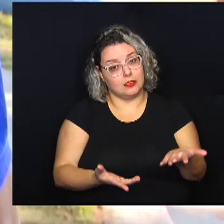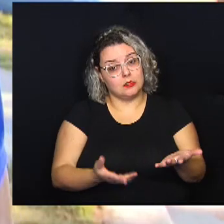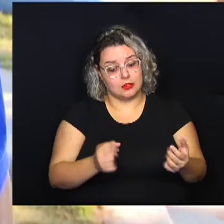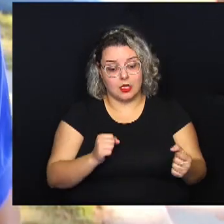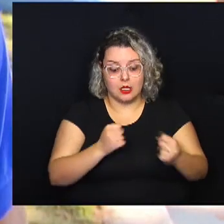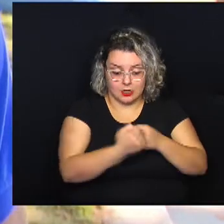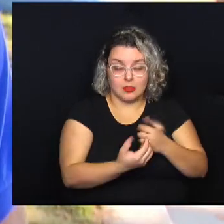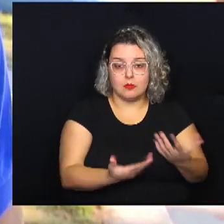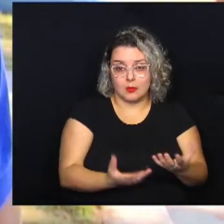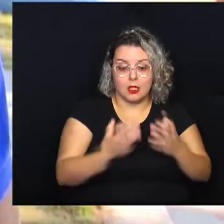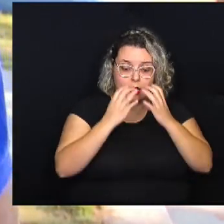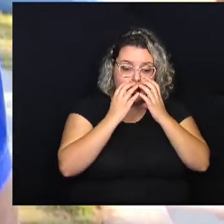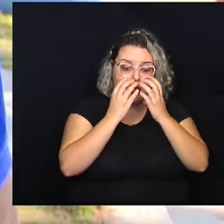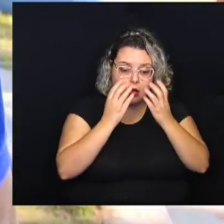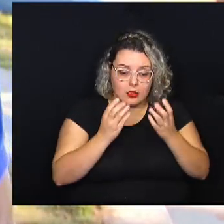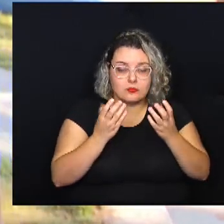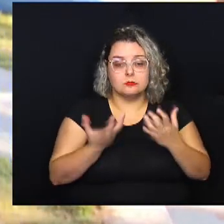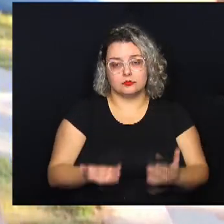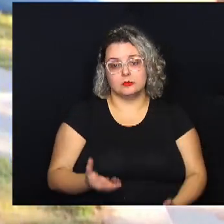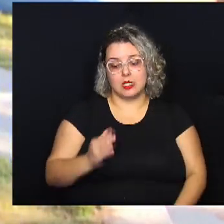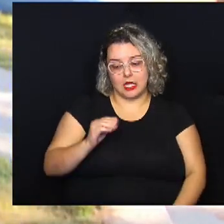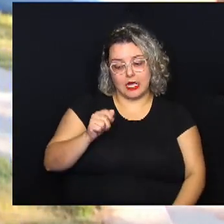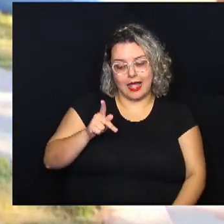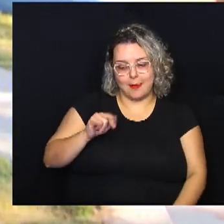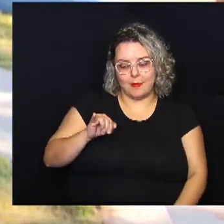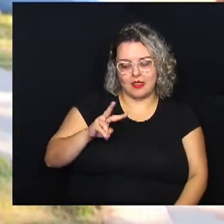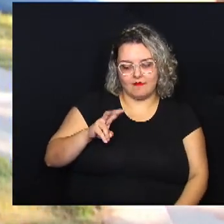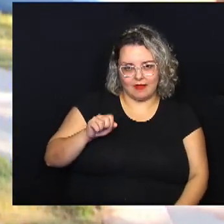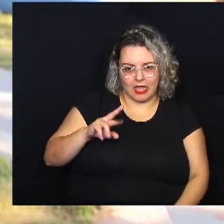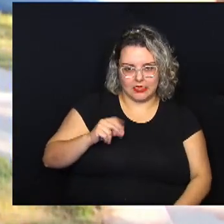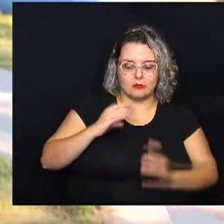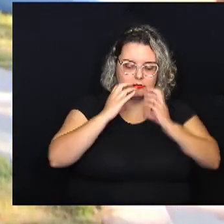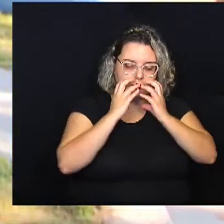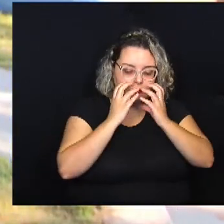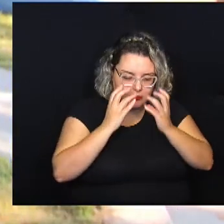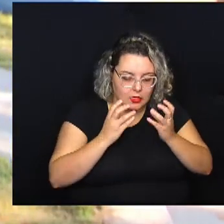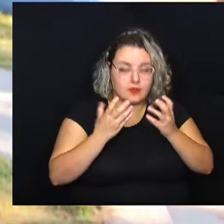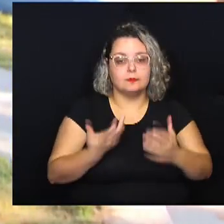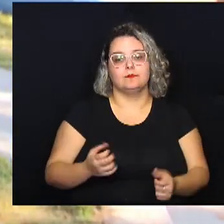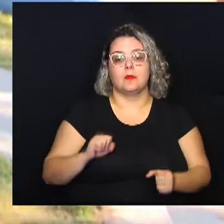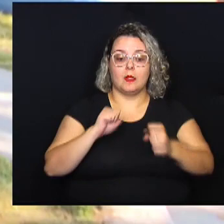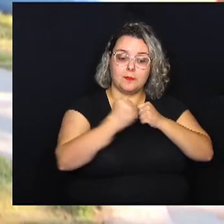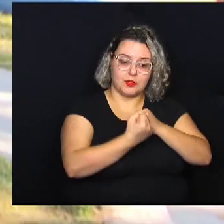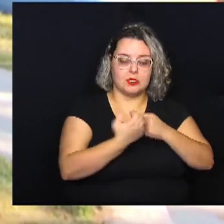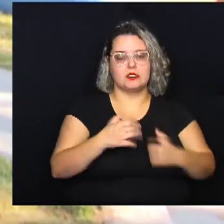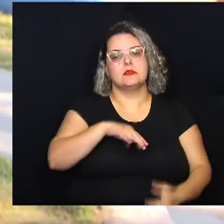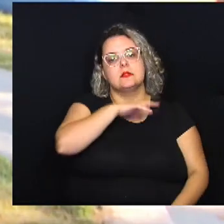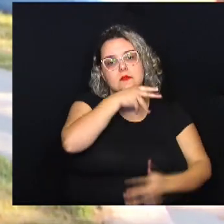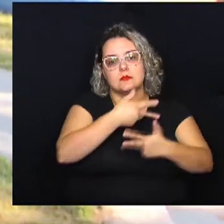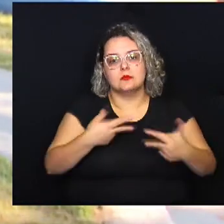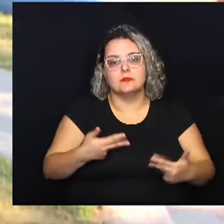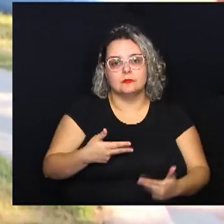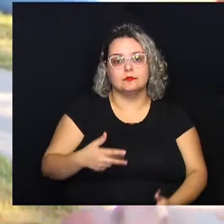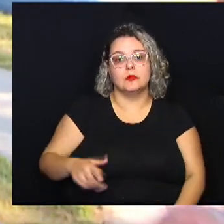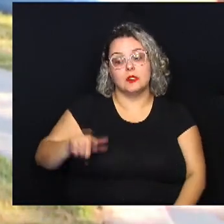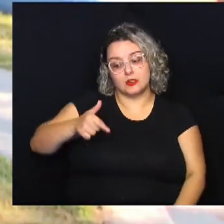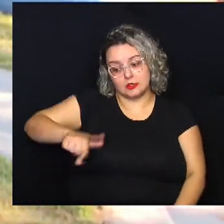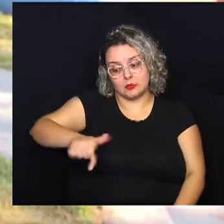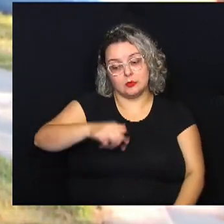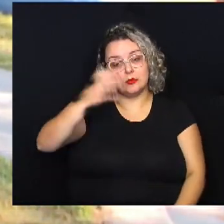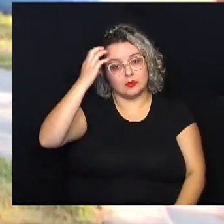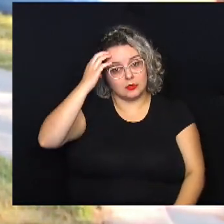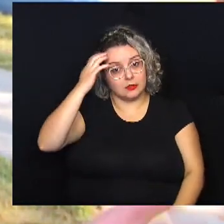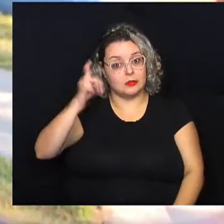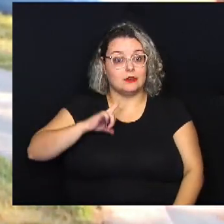protege, né, também a questão da capivara, na proteção animal. Mas lá no Taquaral tem esse problema de ter capivara lá. Então existe uma preocupação